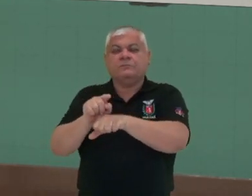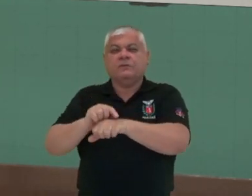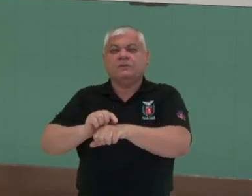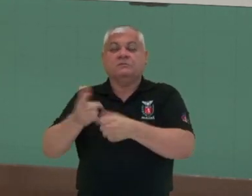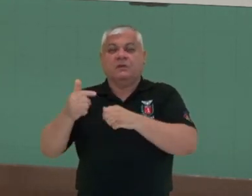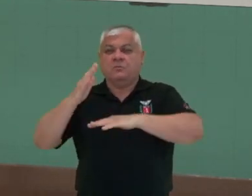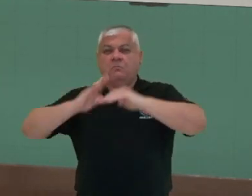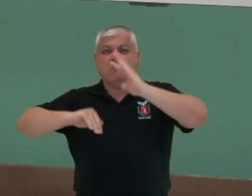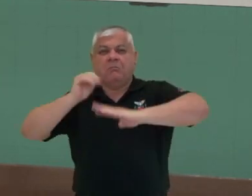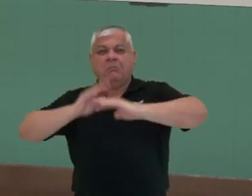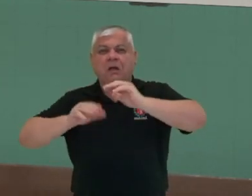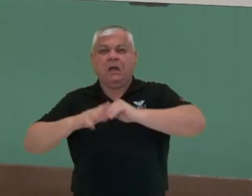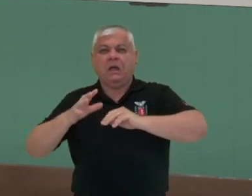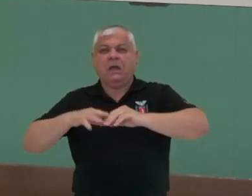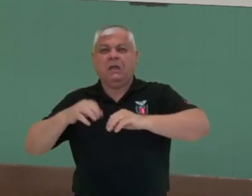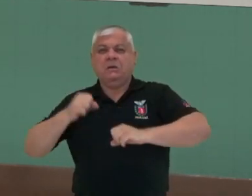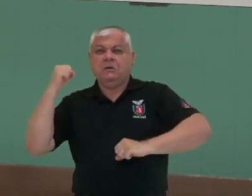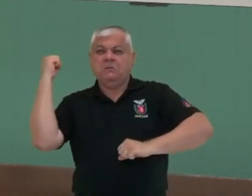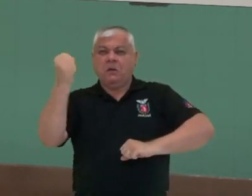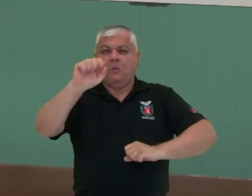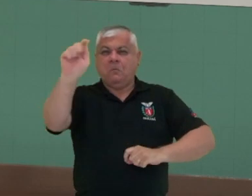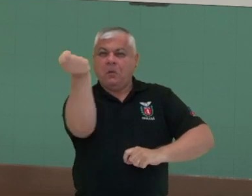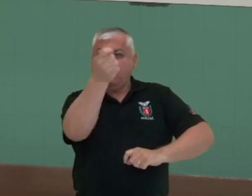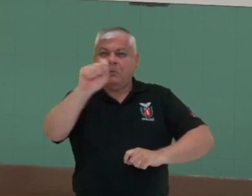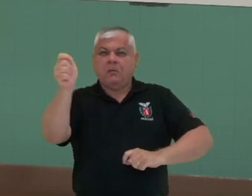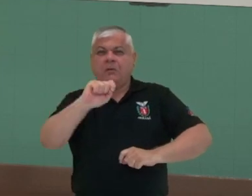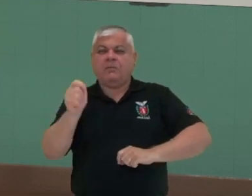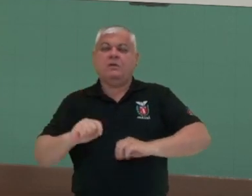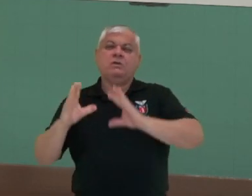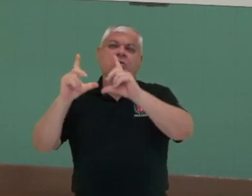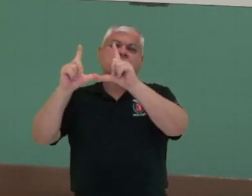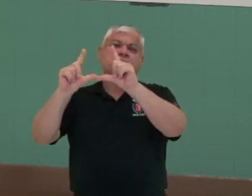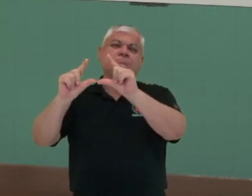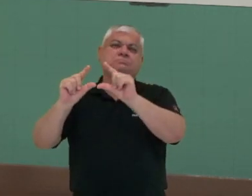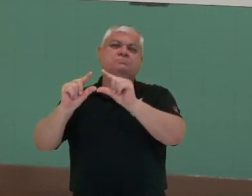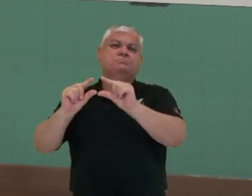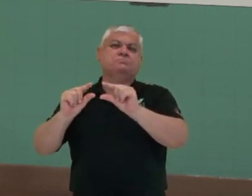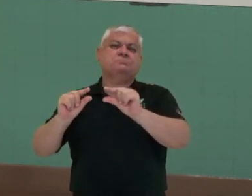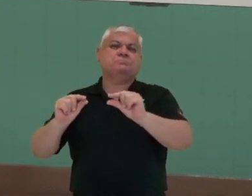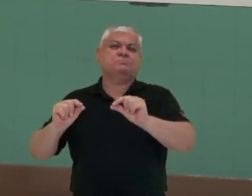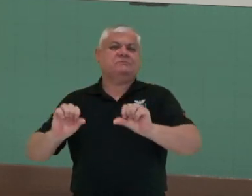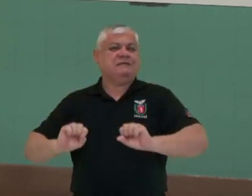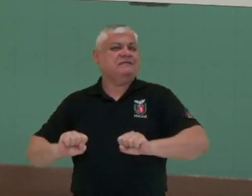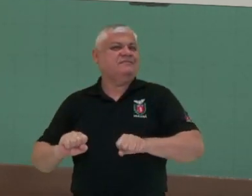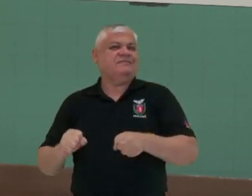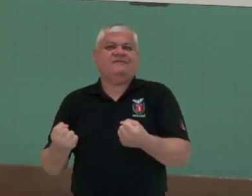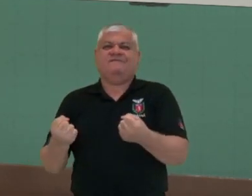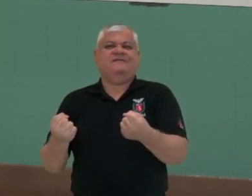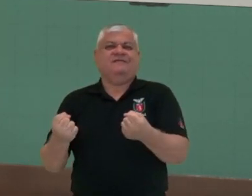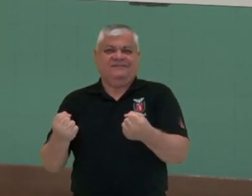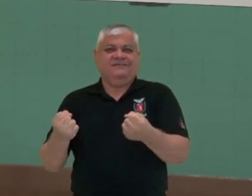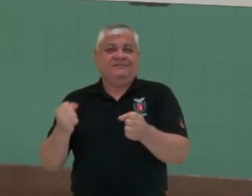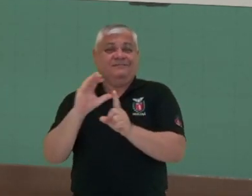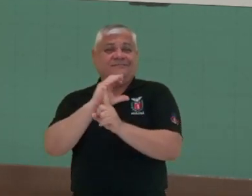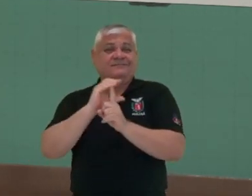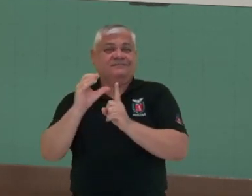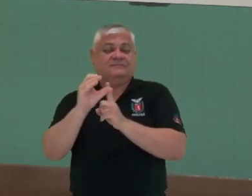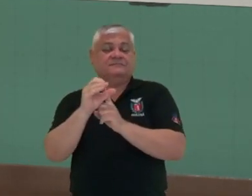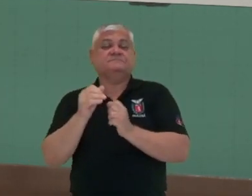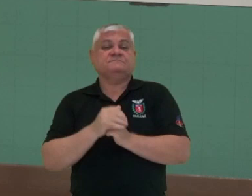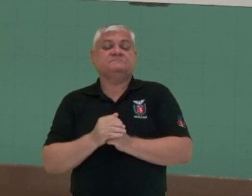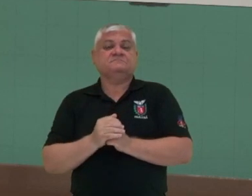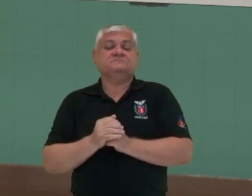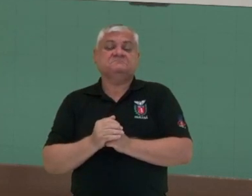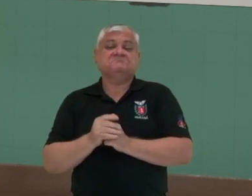marciais perderam um pouco esse uso como forma de autodefesa e de defesa de uma comunidade, né,